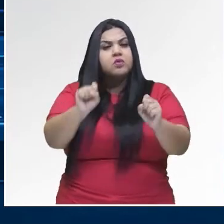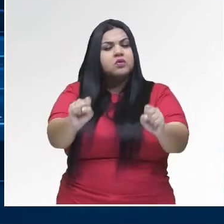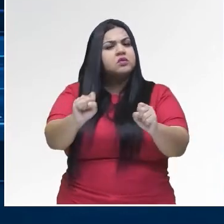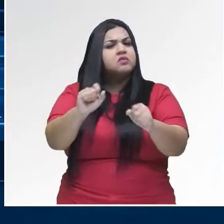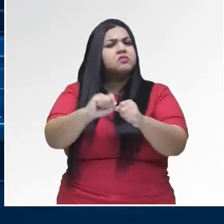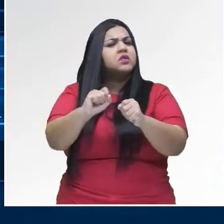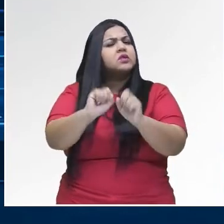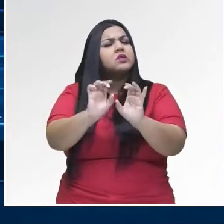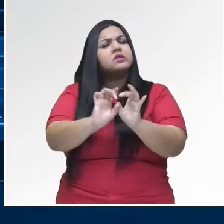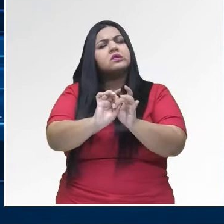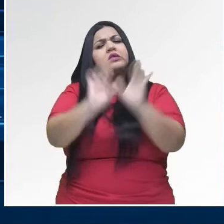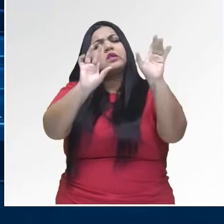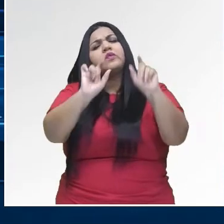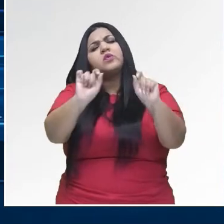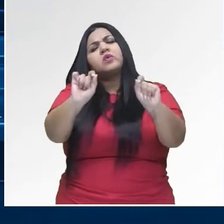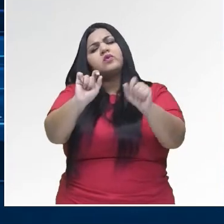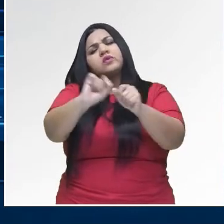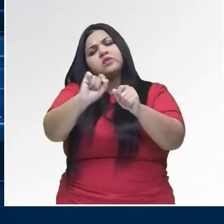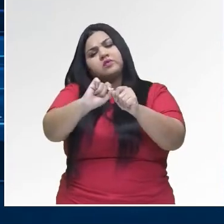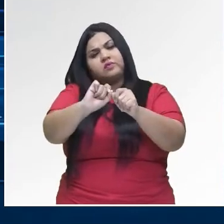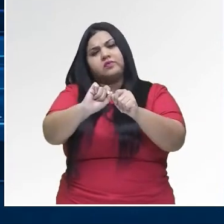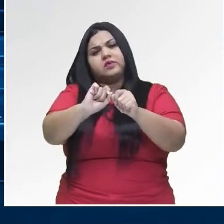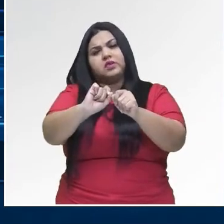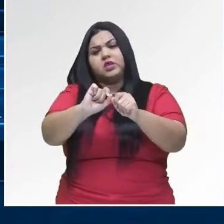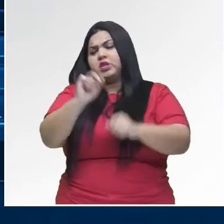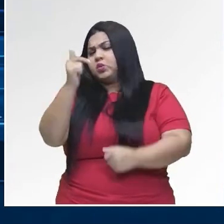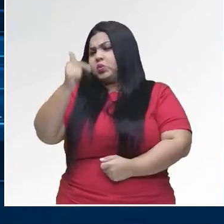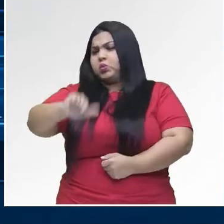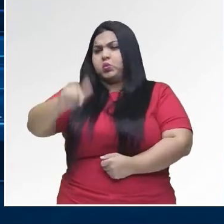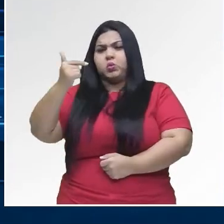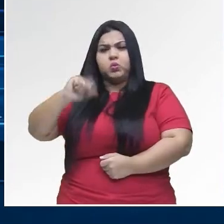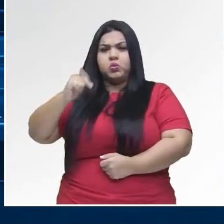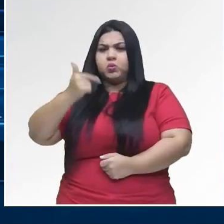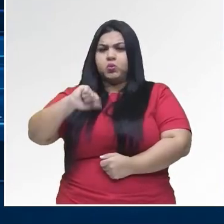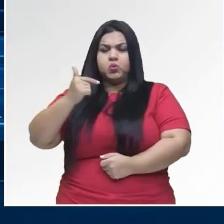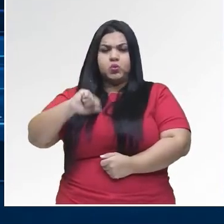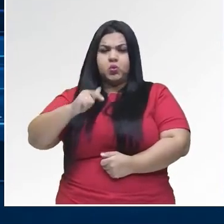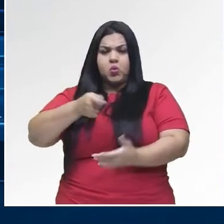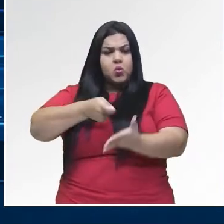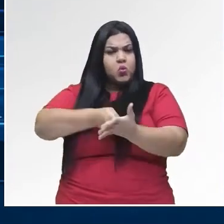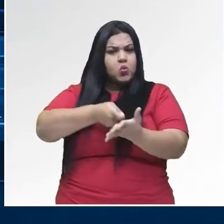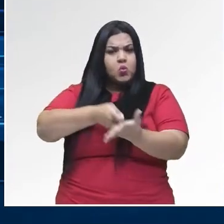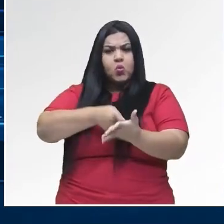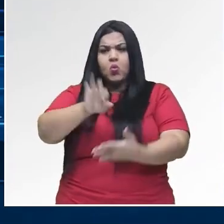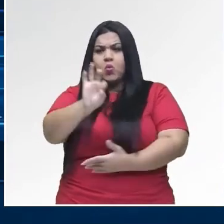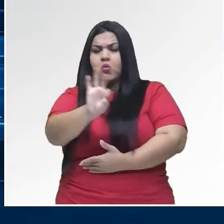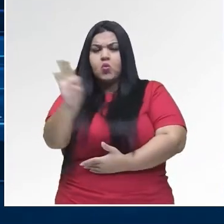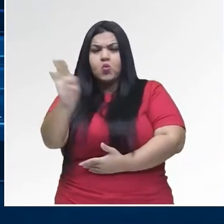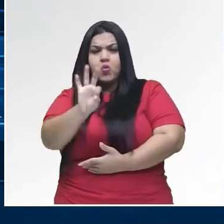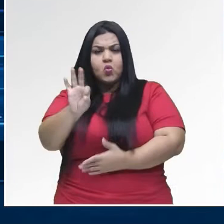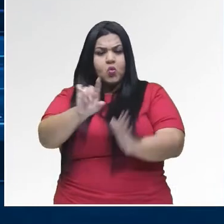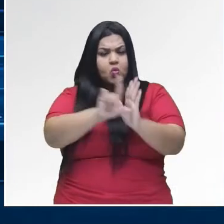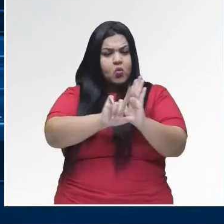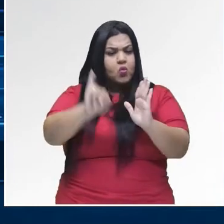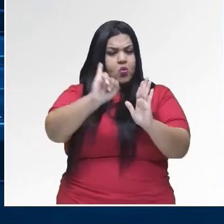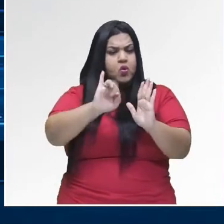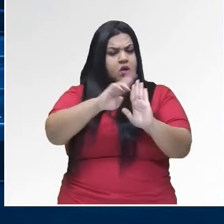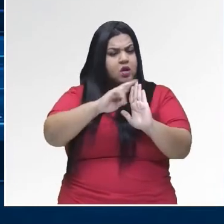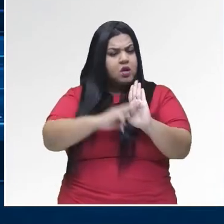vocês quisessem e não tivesse nenhum tipo de punição, nenhum tipo de lei, de